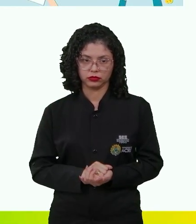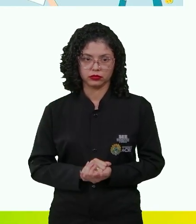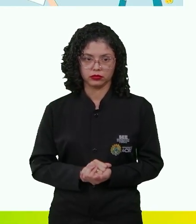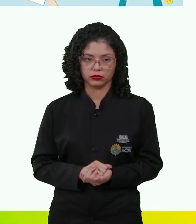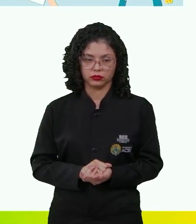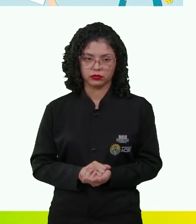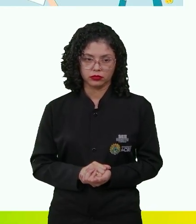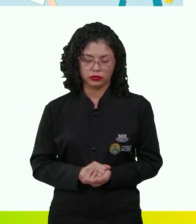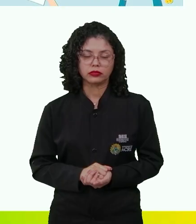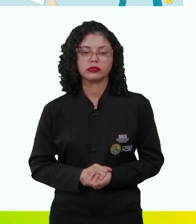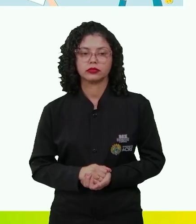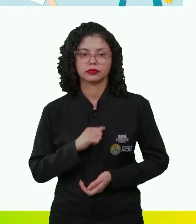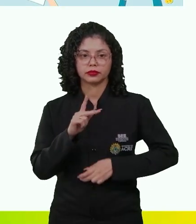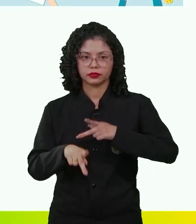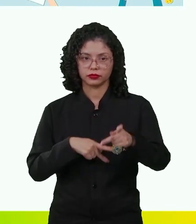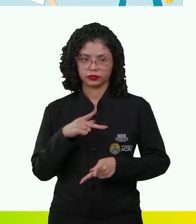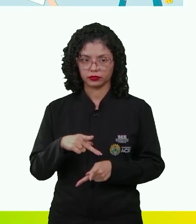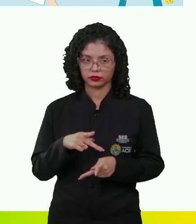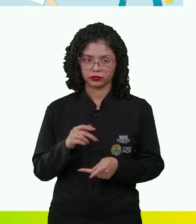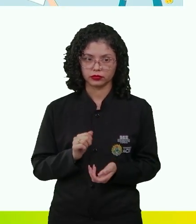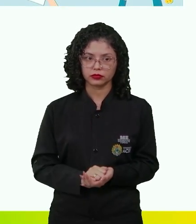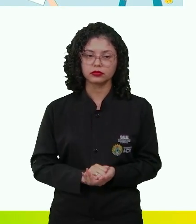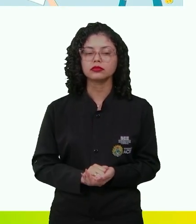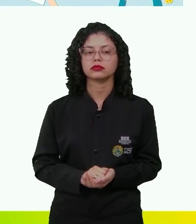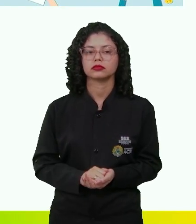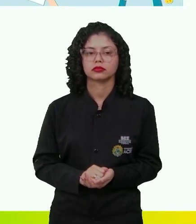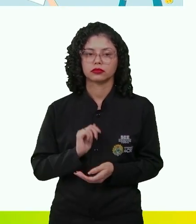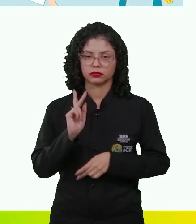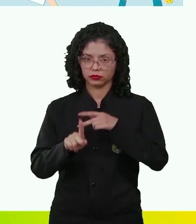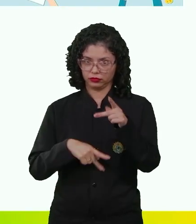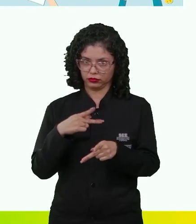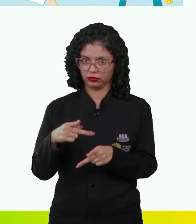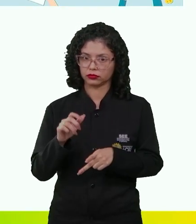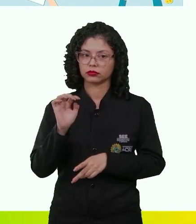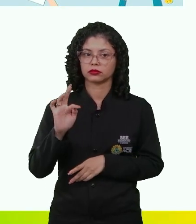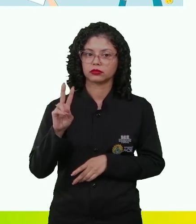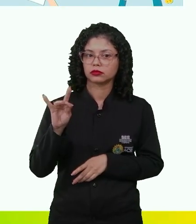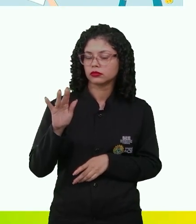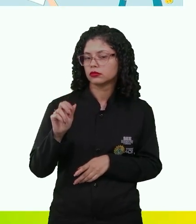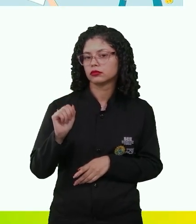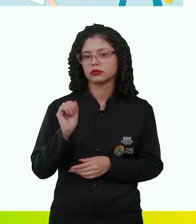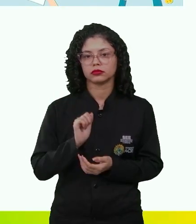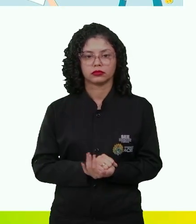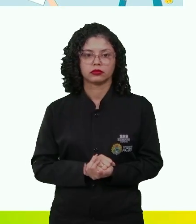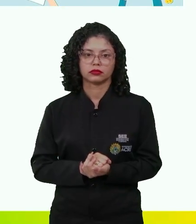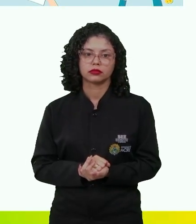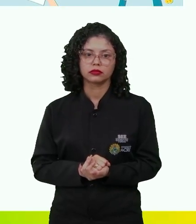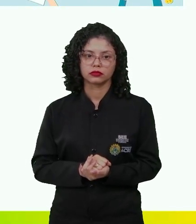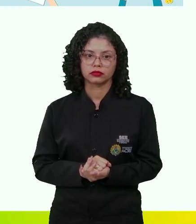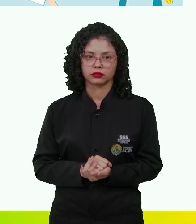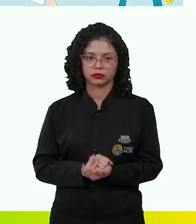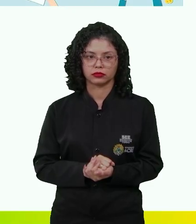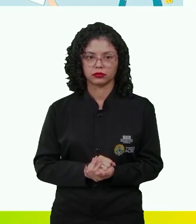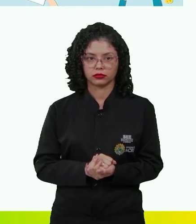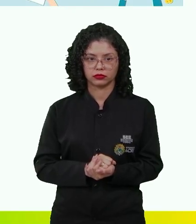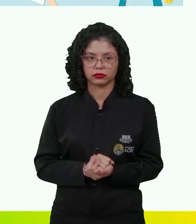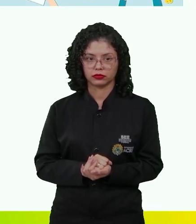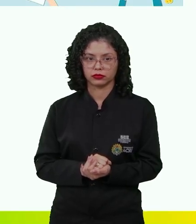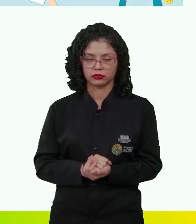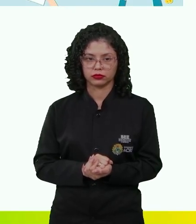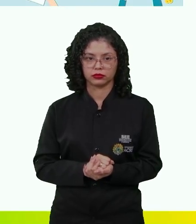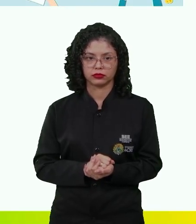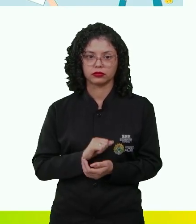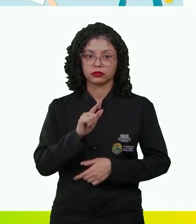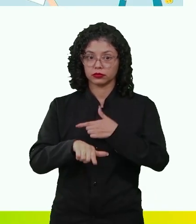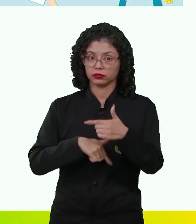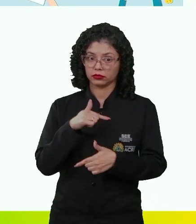urbanizados. E a sexta característica dos países desenvolvidos é a população